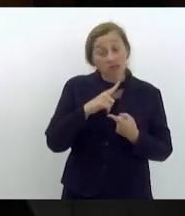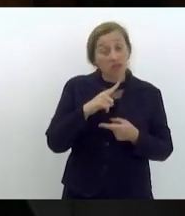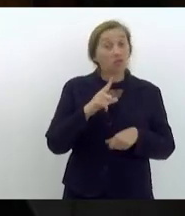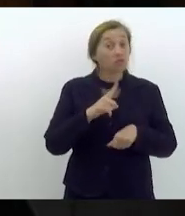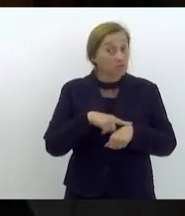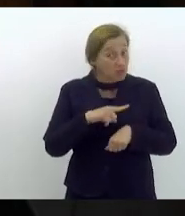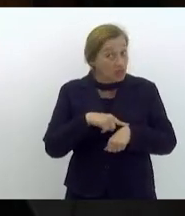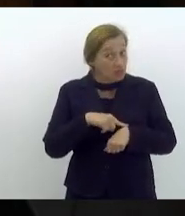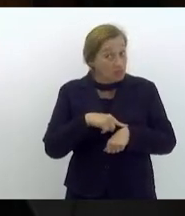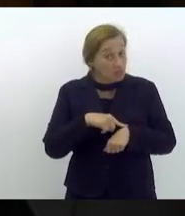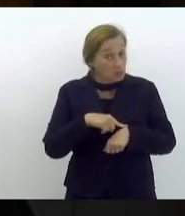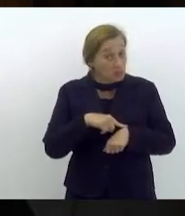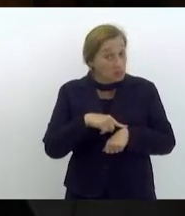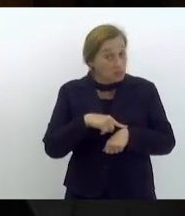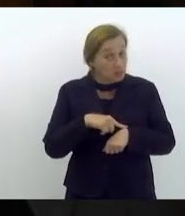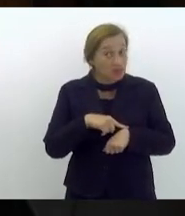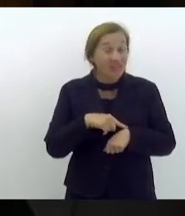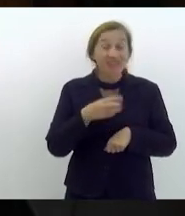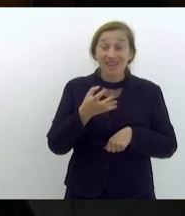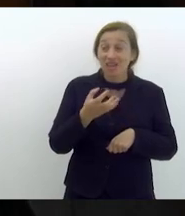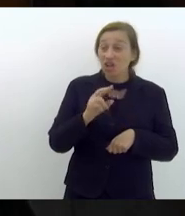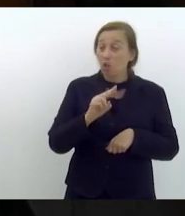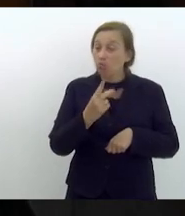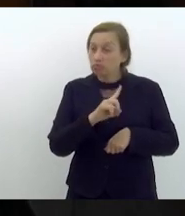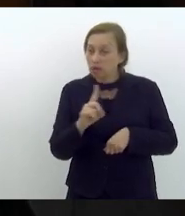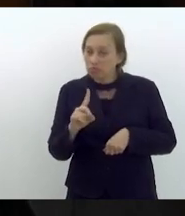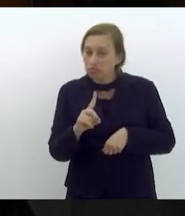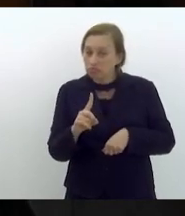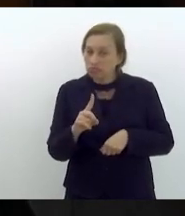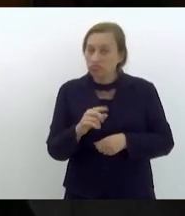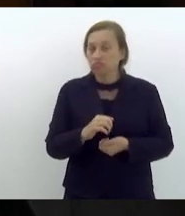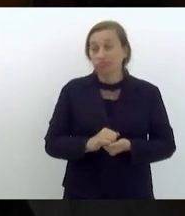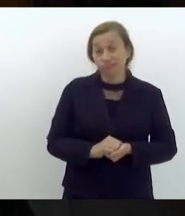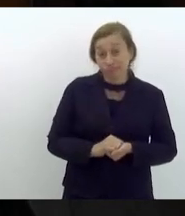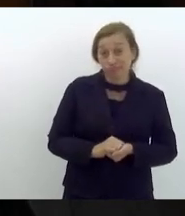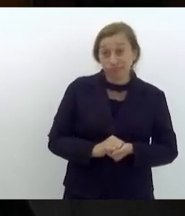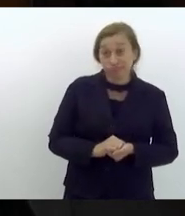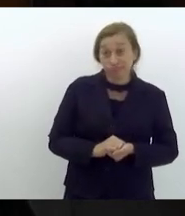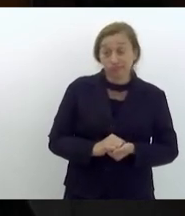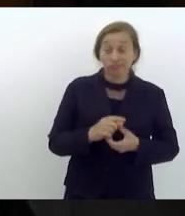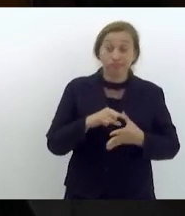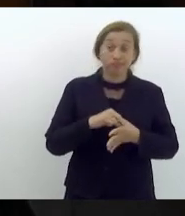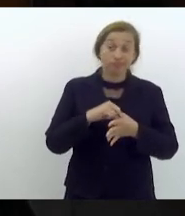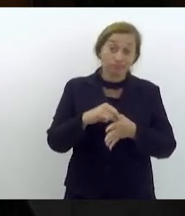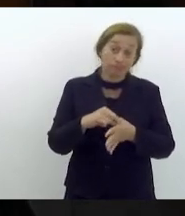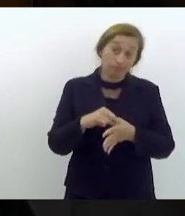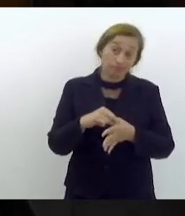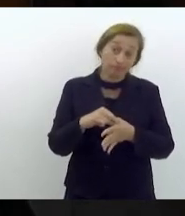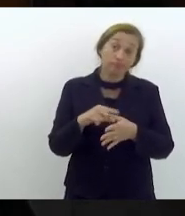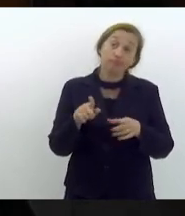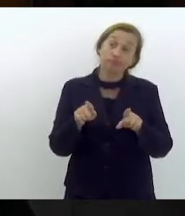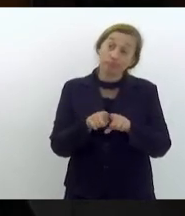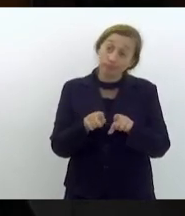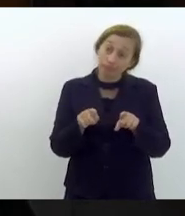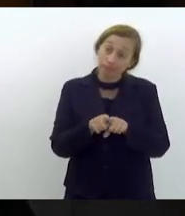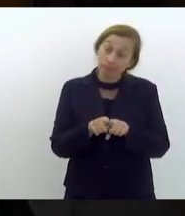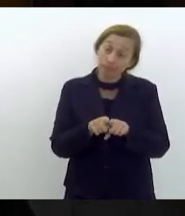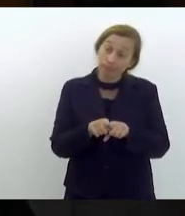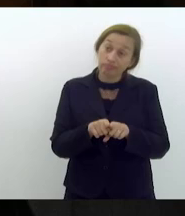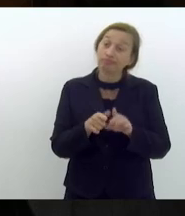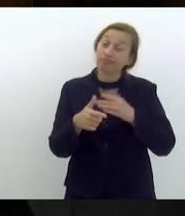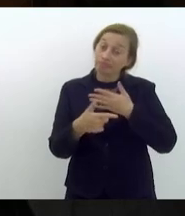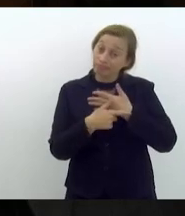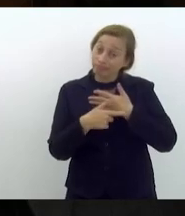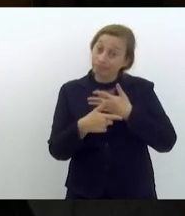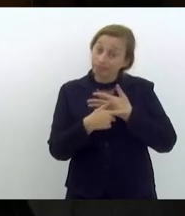momento que querendo ou não as lideranças também vão ter um